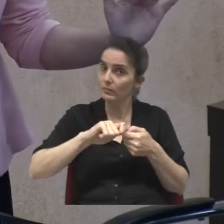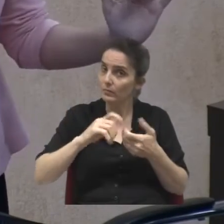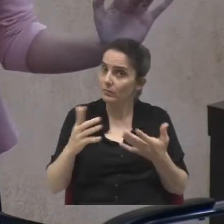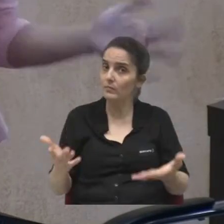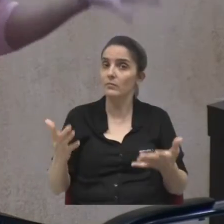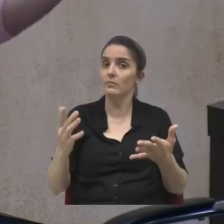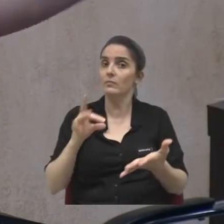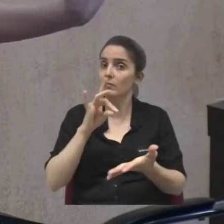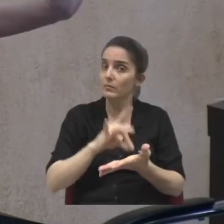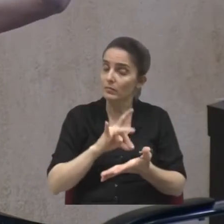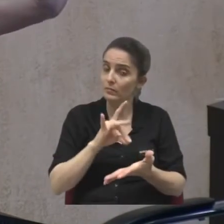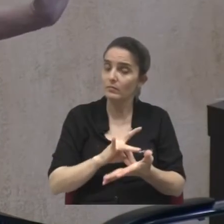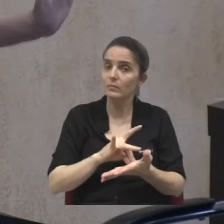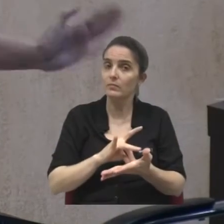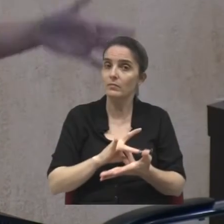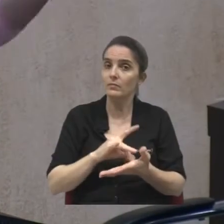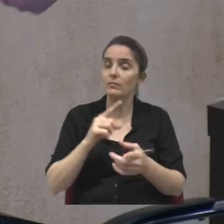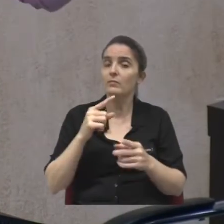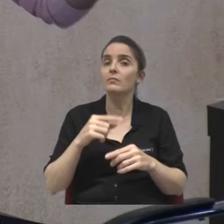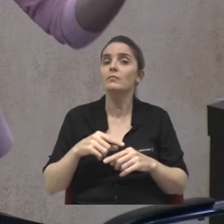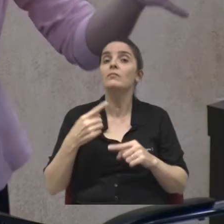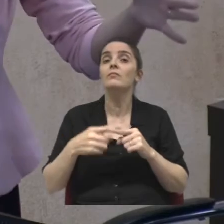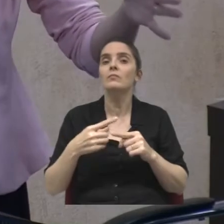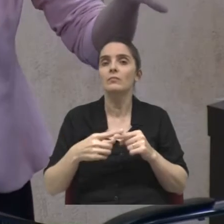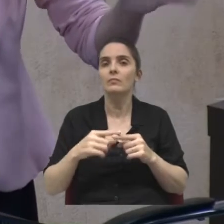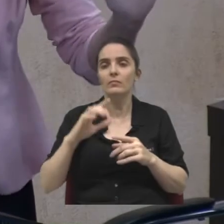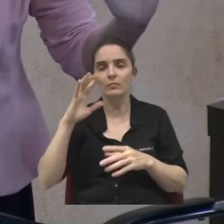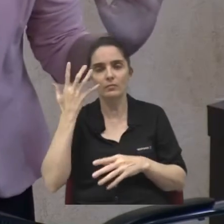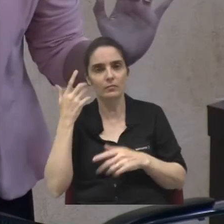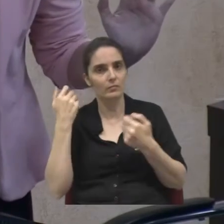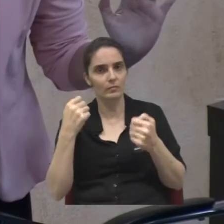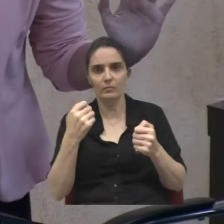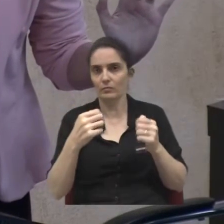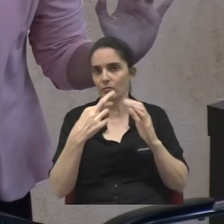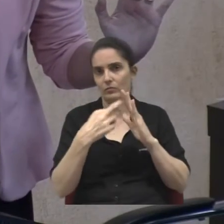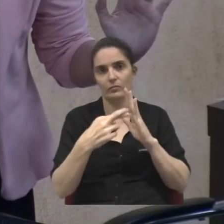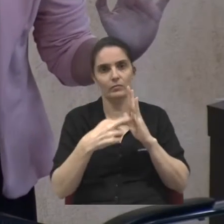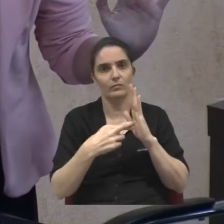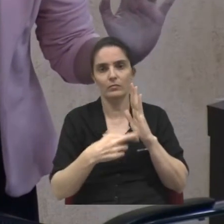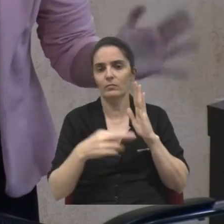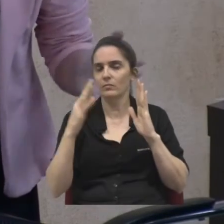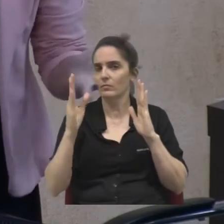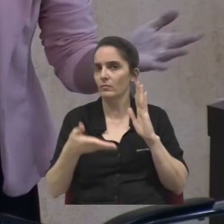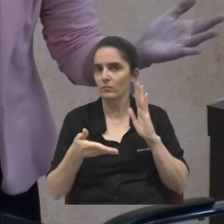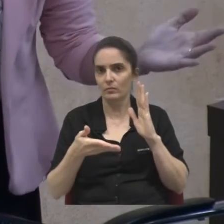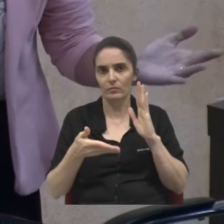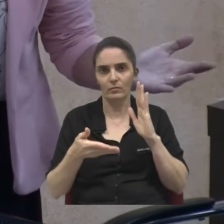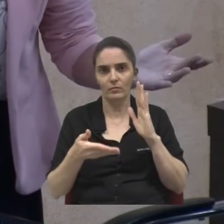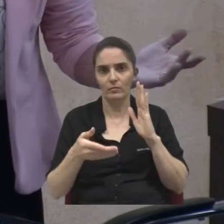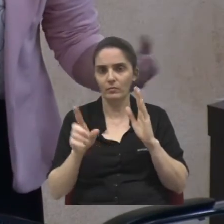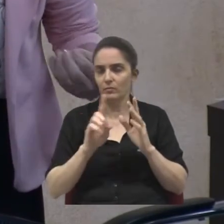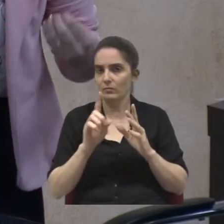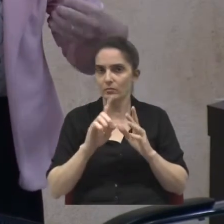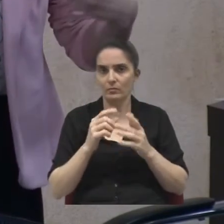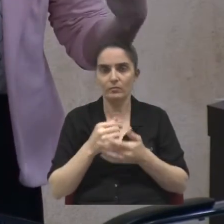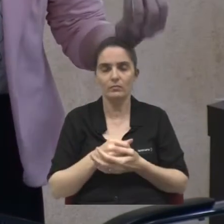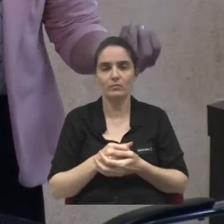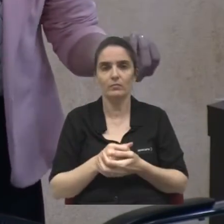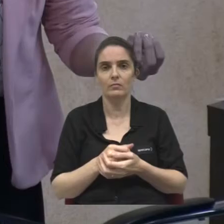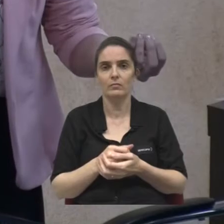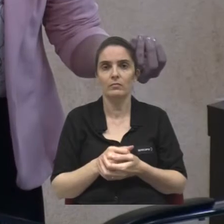elas ocorram, não há necessidade de uma normativa já em vigência para a gente poder aqui